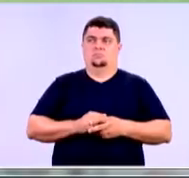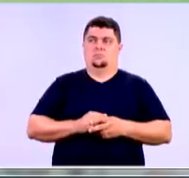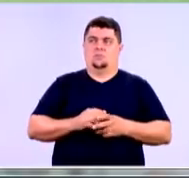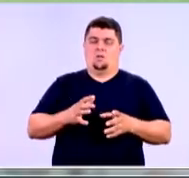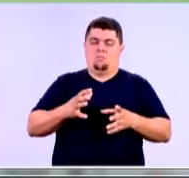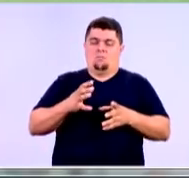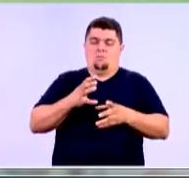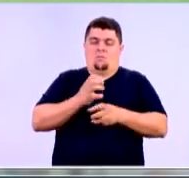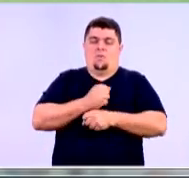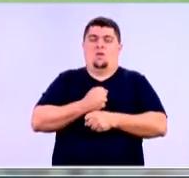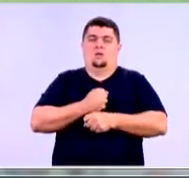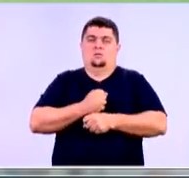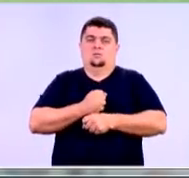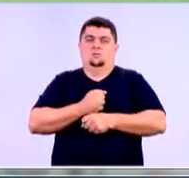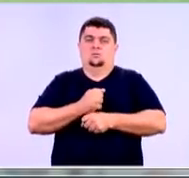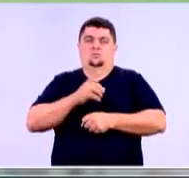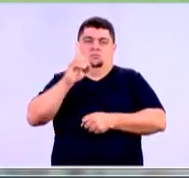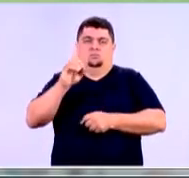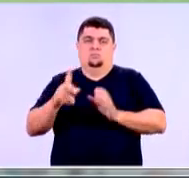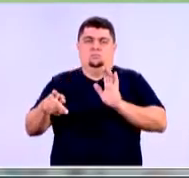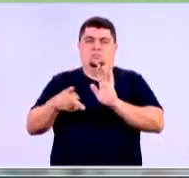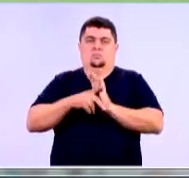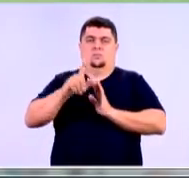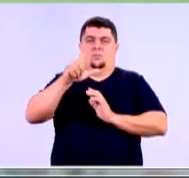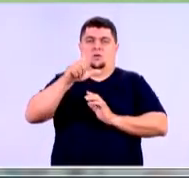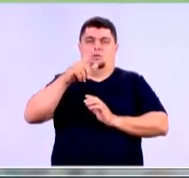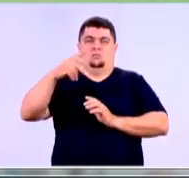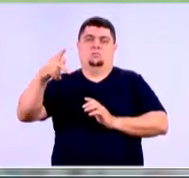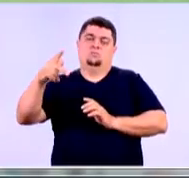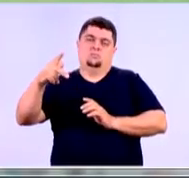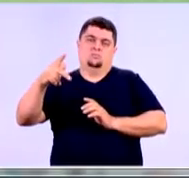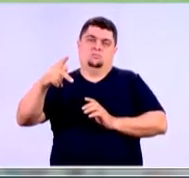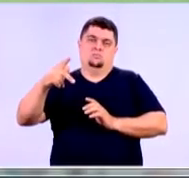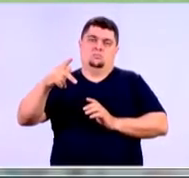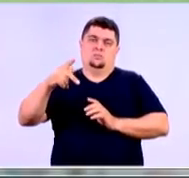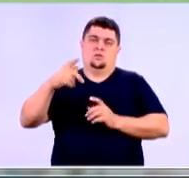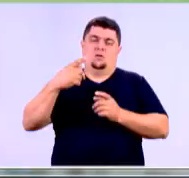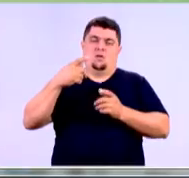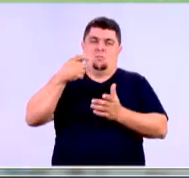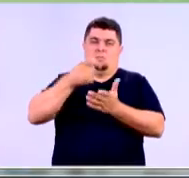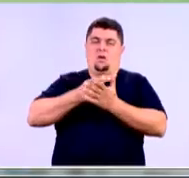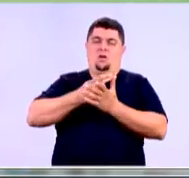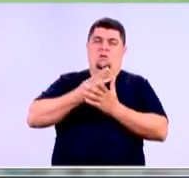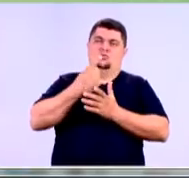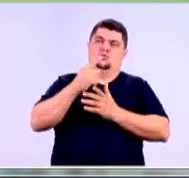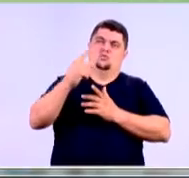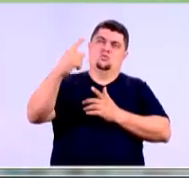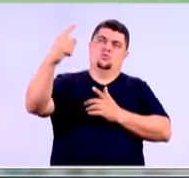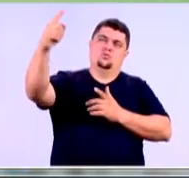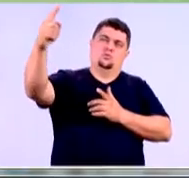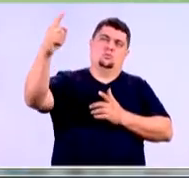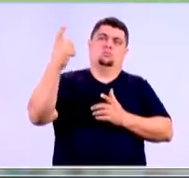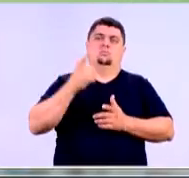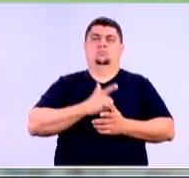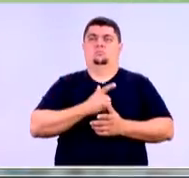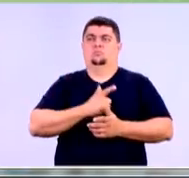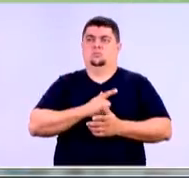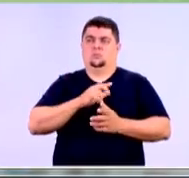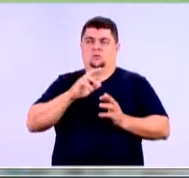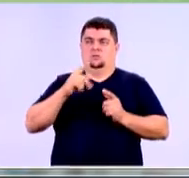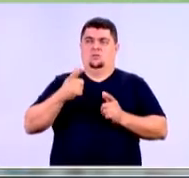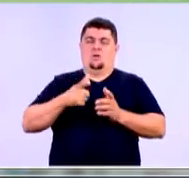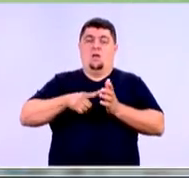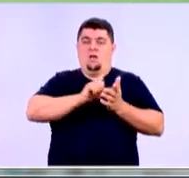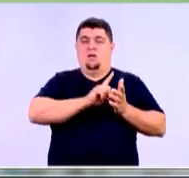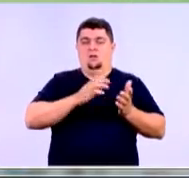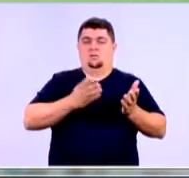mas os direitos de longo prazo. Gente, uma grande diferença entre os indicadores que nós estávamos